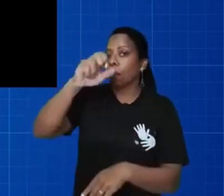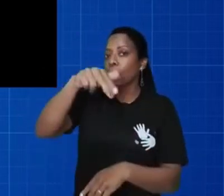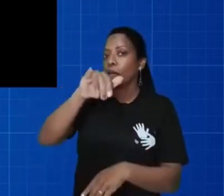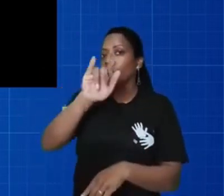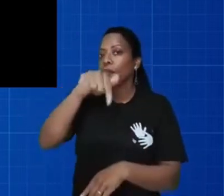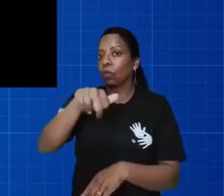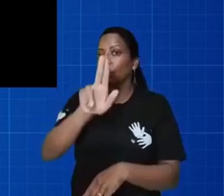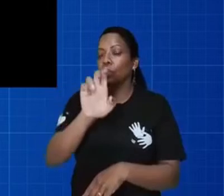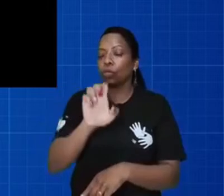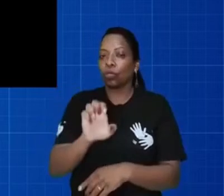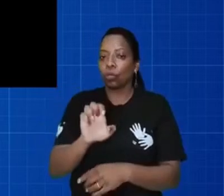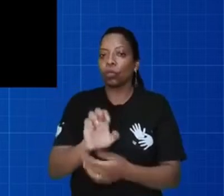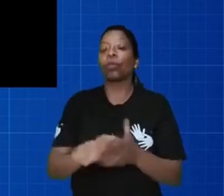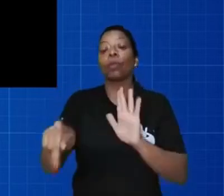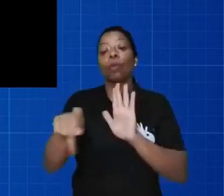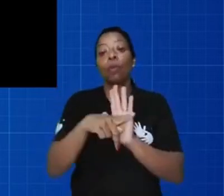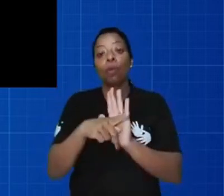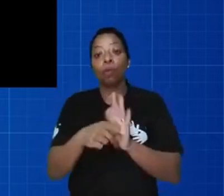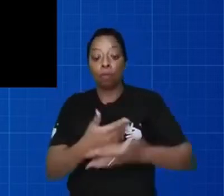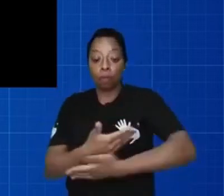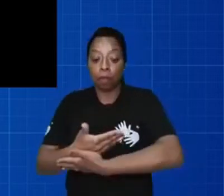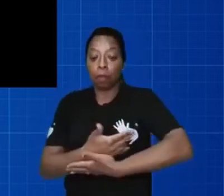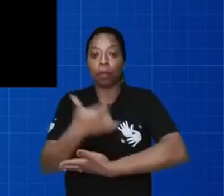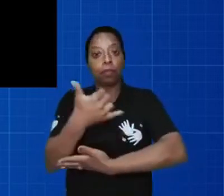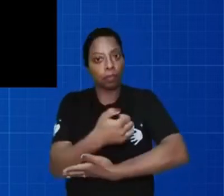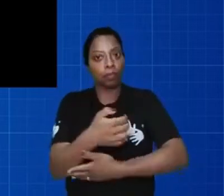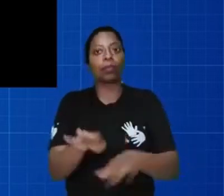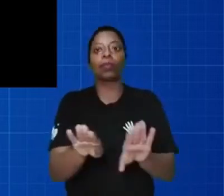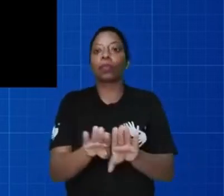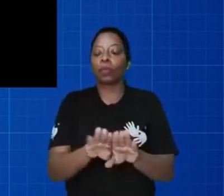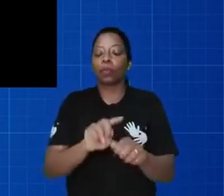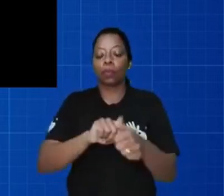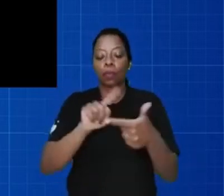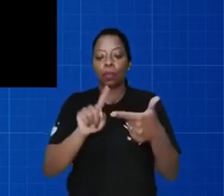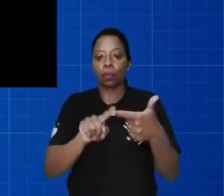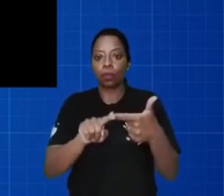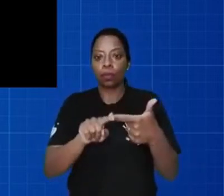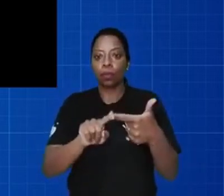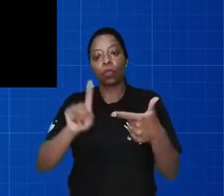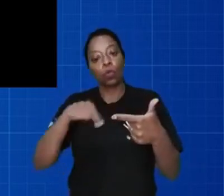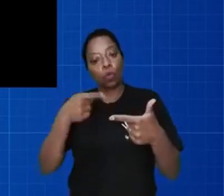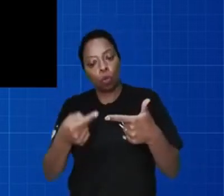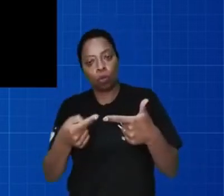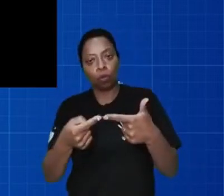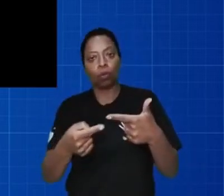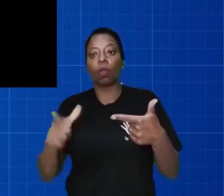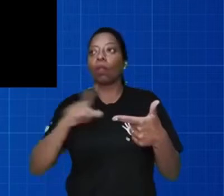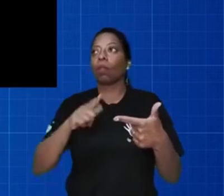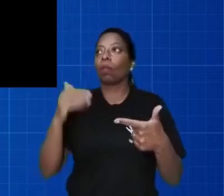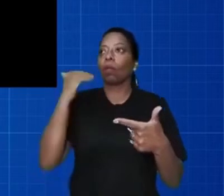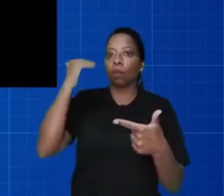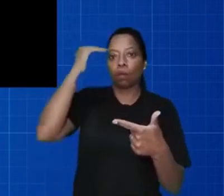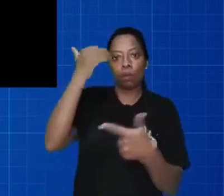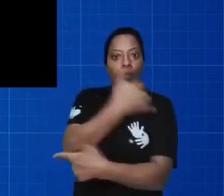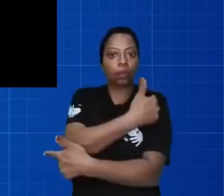ACWY, que é aplicada na adolescência, entre 11 e 12 anos de idade. ela pode levar a septicemia e a óbito em